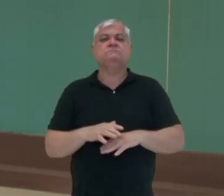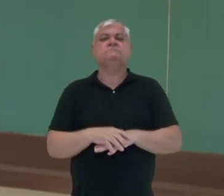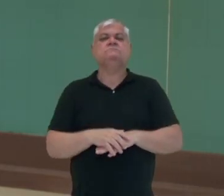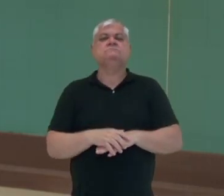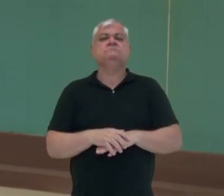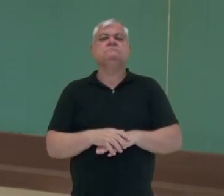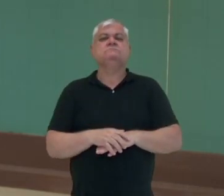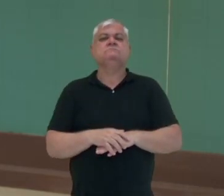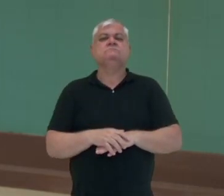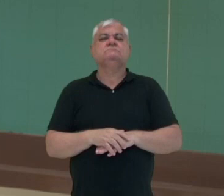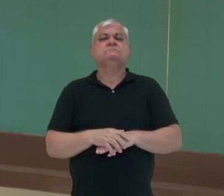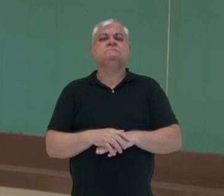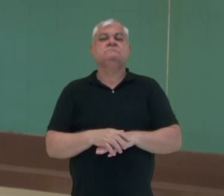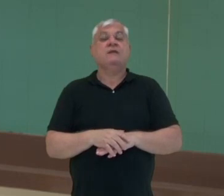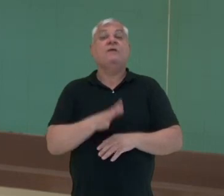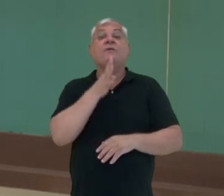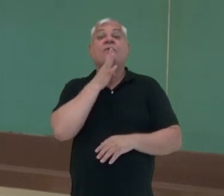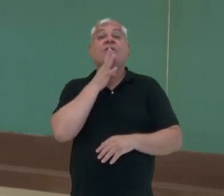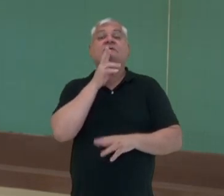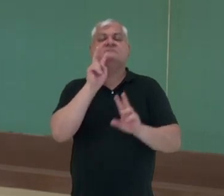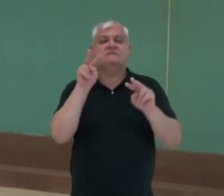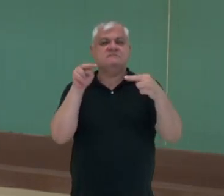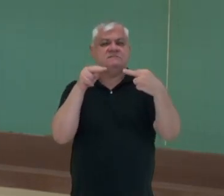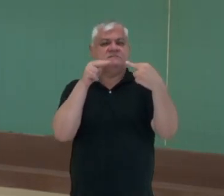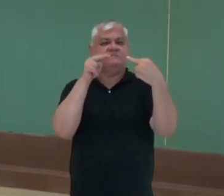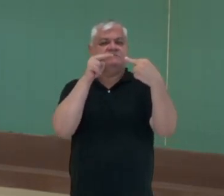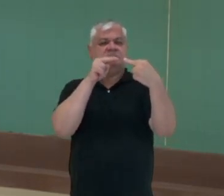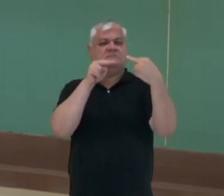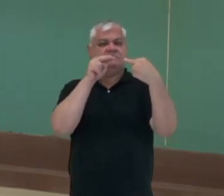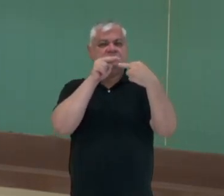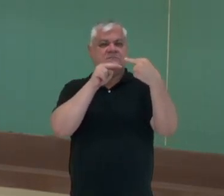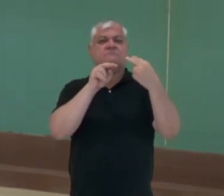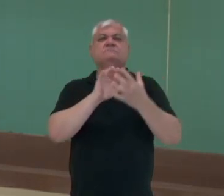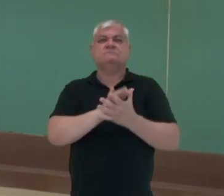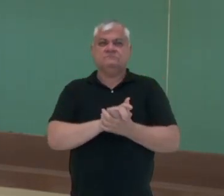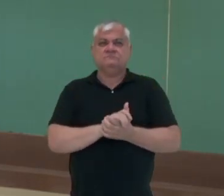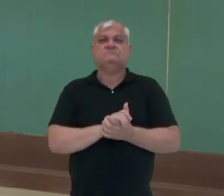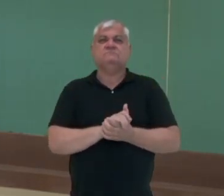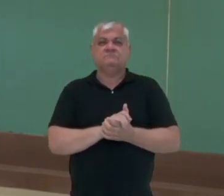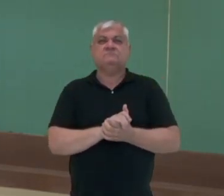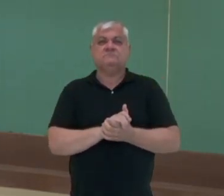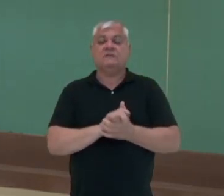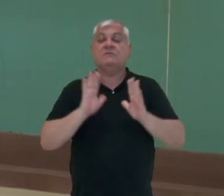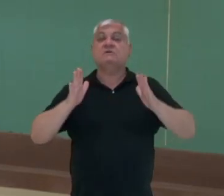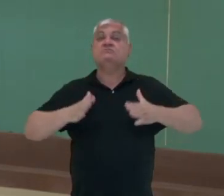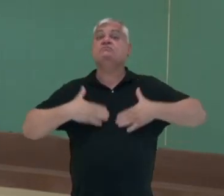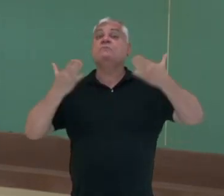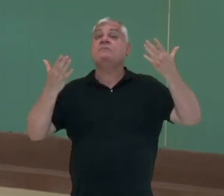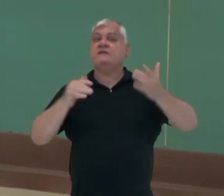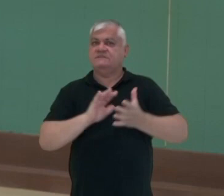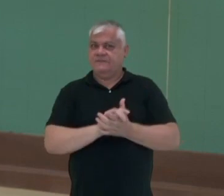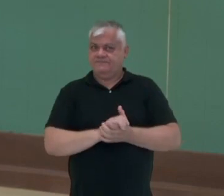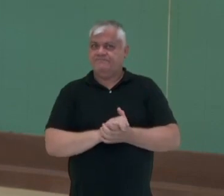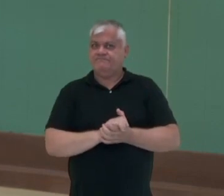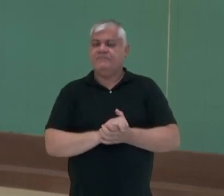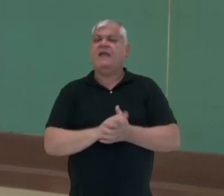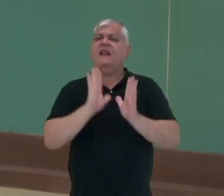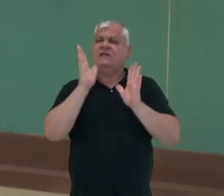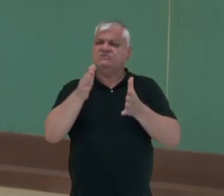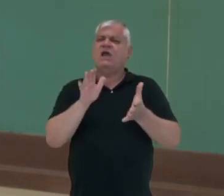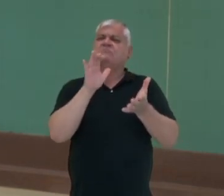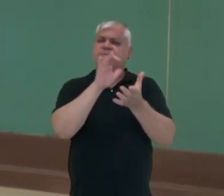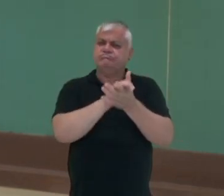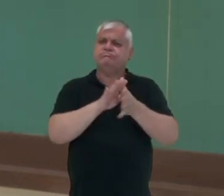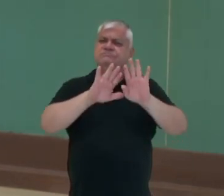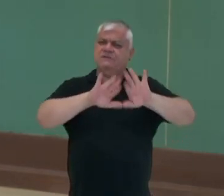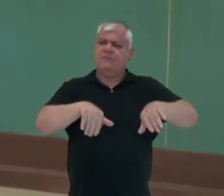era exatamente isso, conhecer a pessoa pelo olhar. E nós tivemos uma surpresa para a Marina. A Marina, ela tinha separado seu esposo